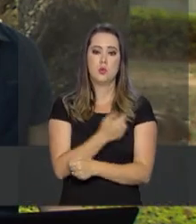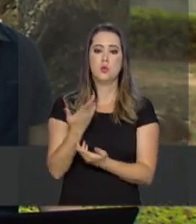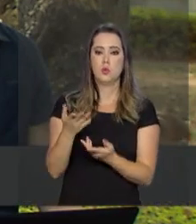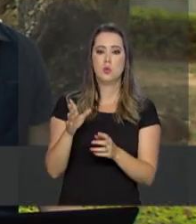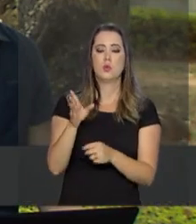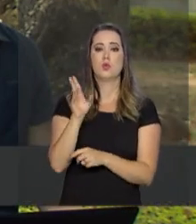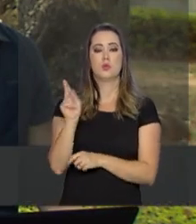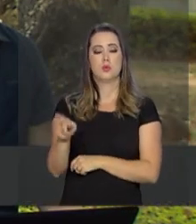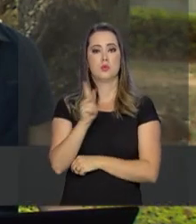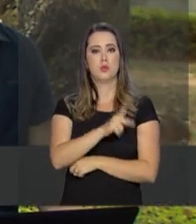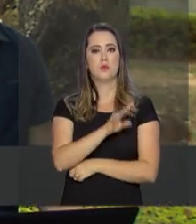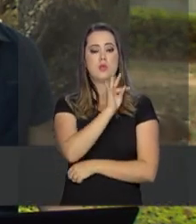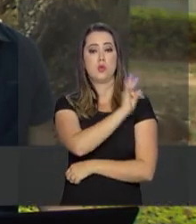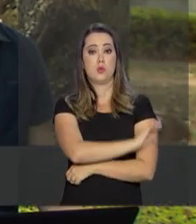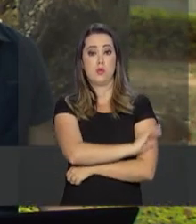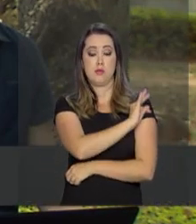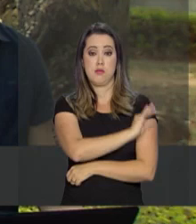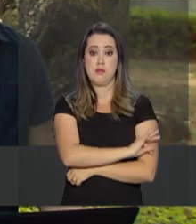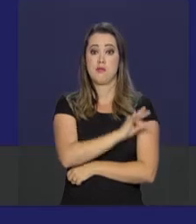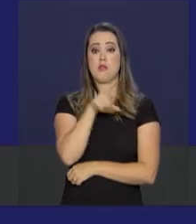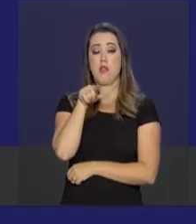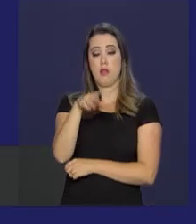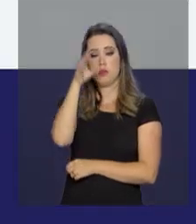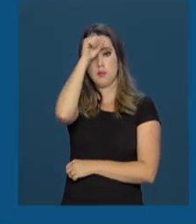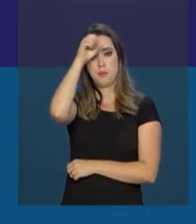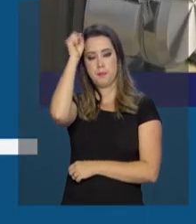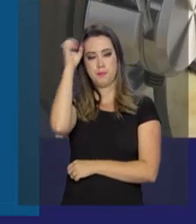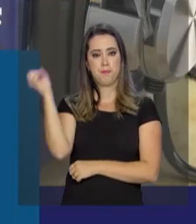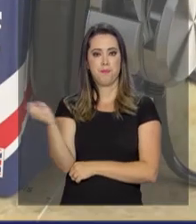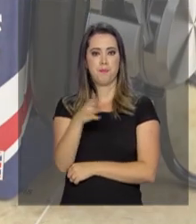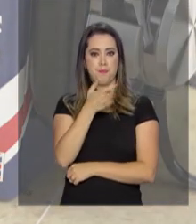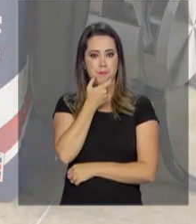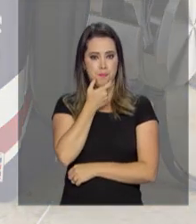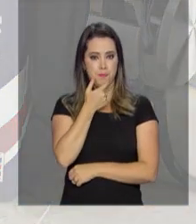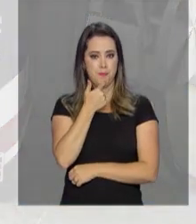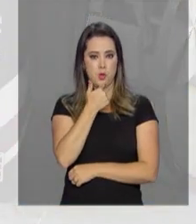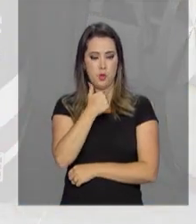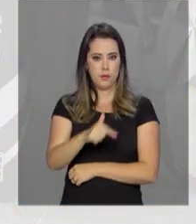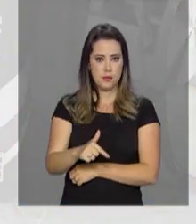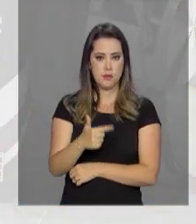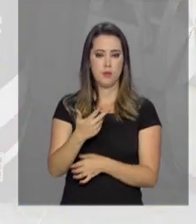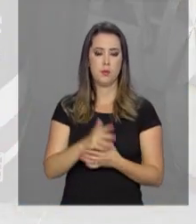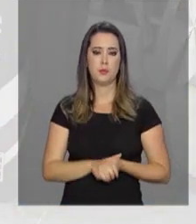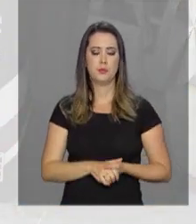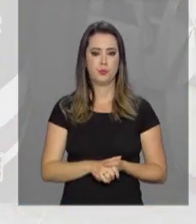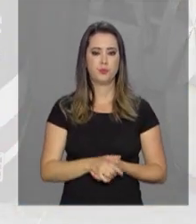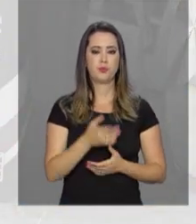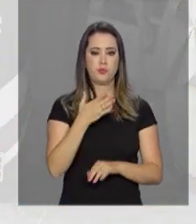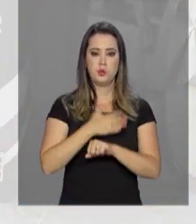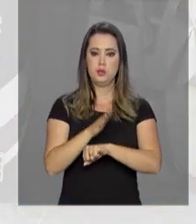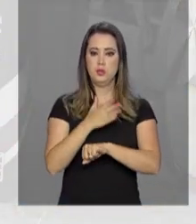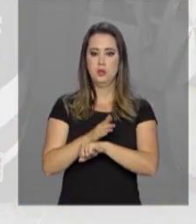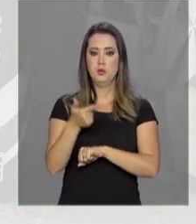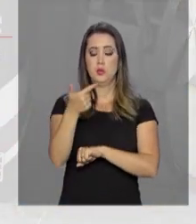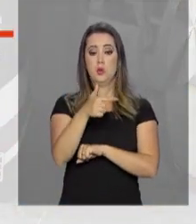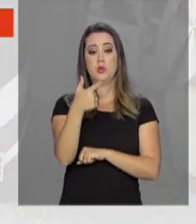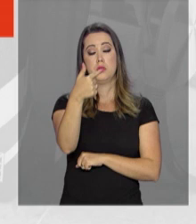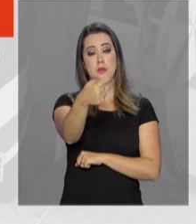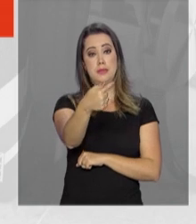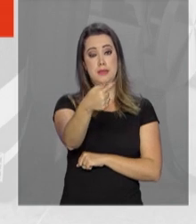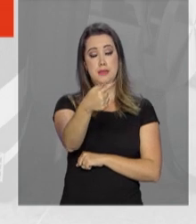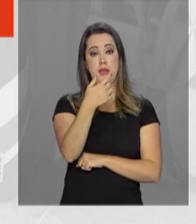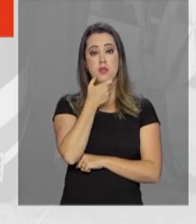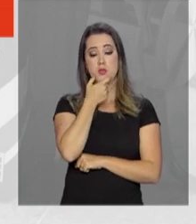técnicos aprenderem novos idiomas além do inglês o idioma sem fronteiras oferece capacitação em outros sete idiomas